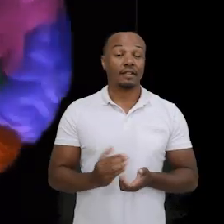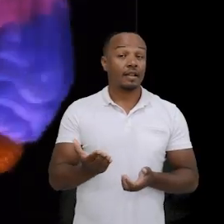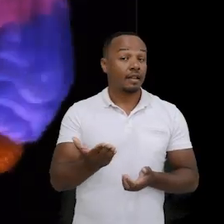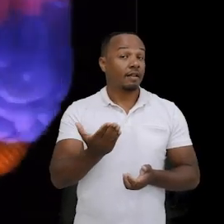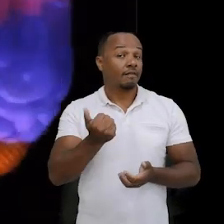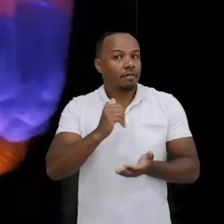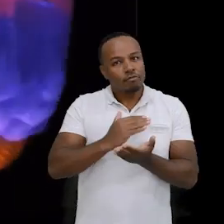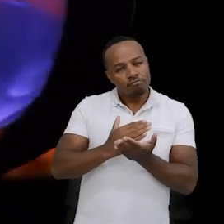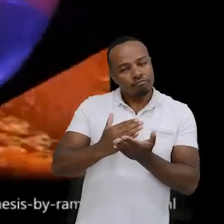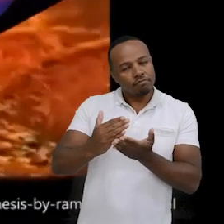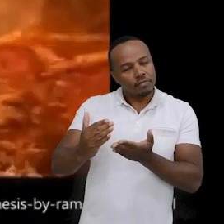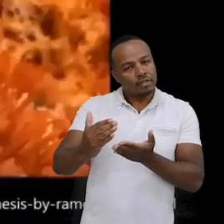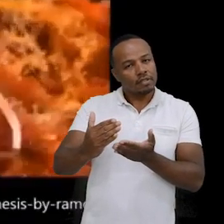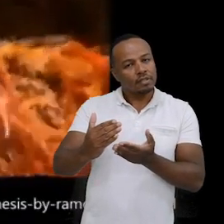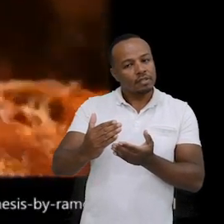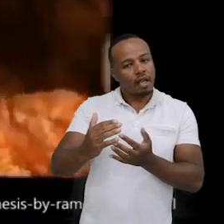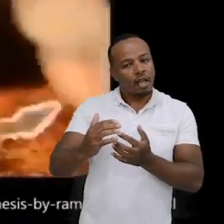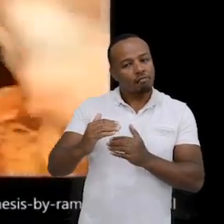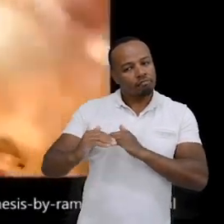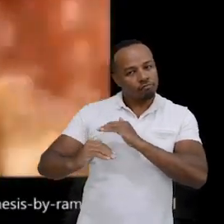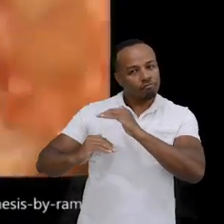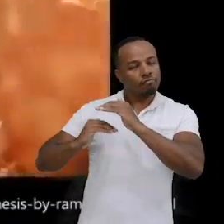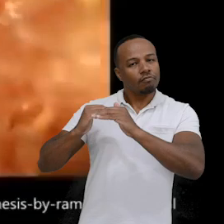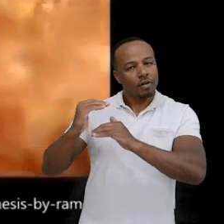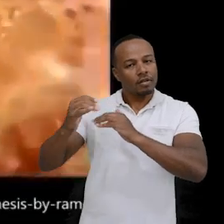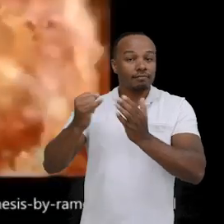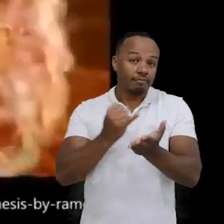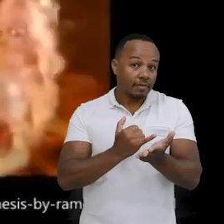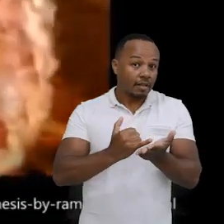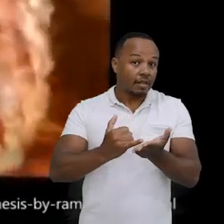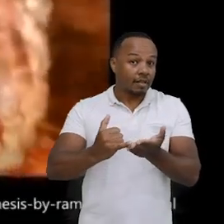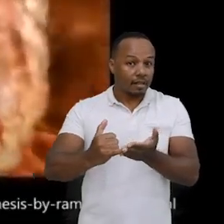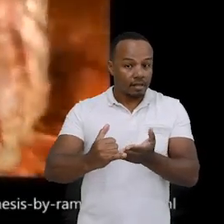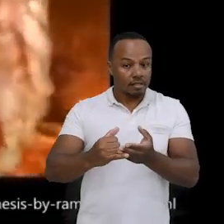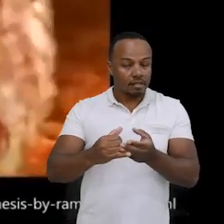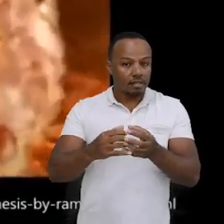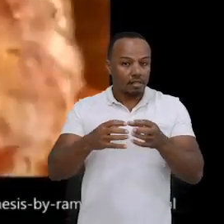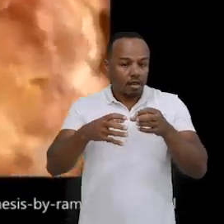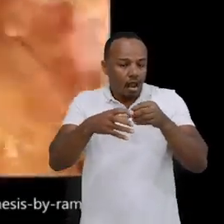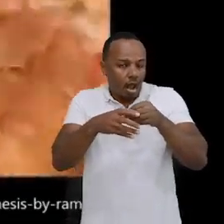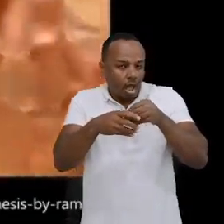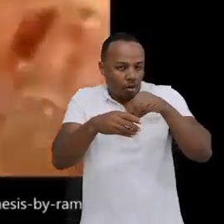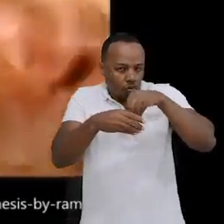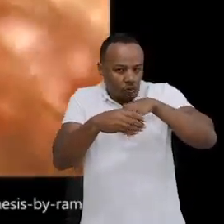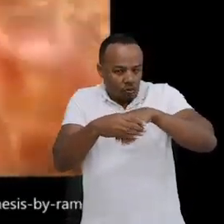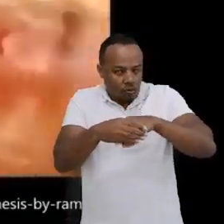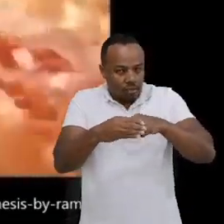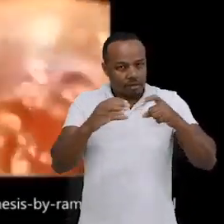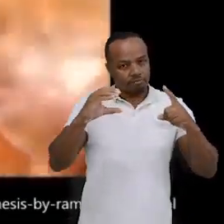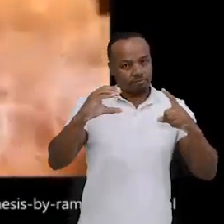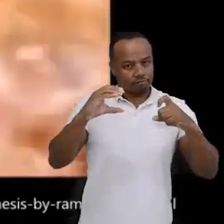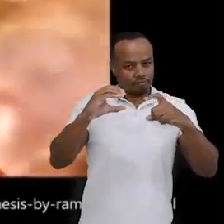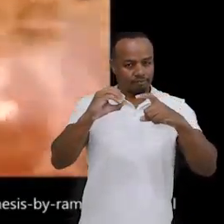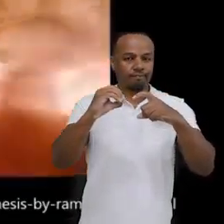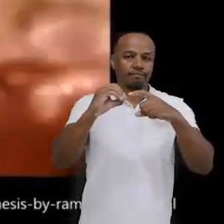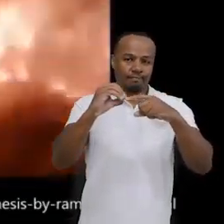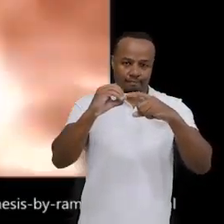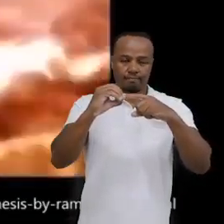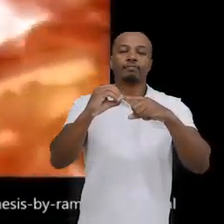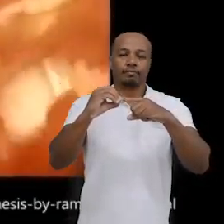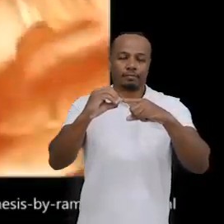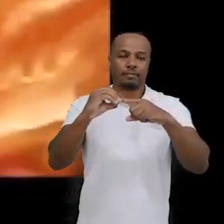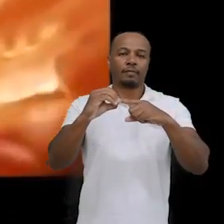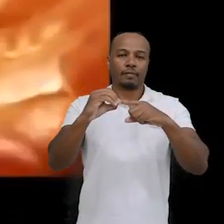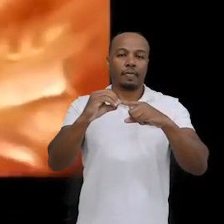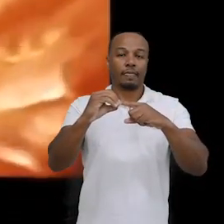Vamos começar pelo começo. O processo inicia na concepção, no encontro do óvulo com o